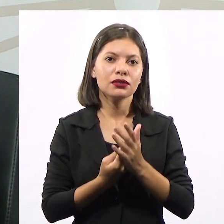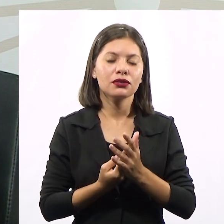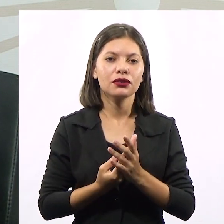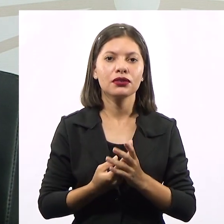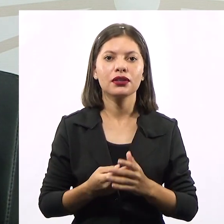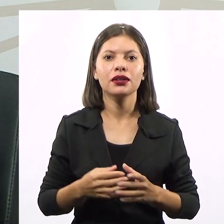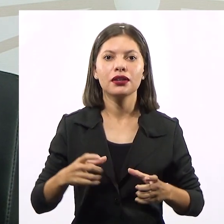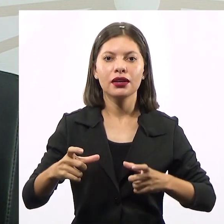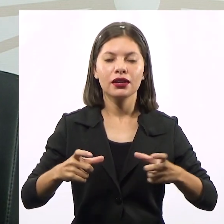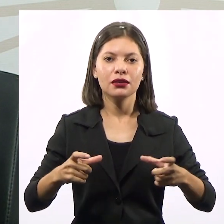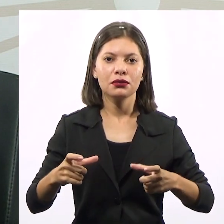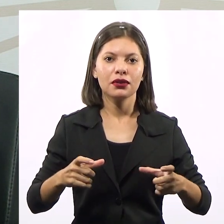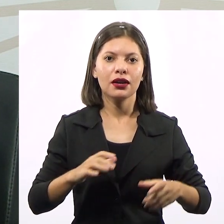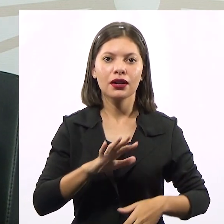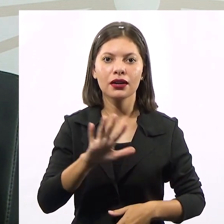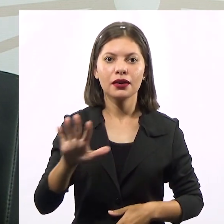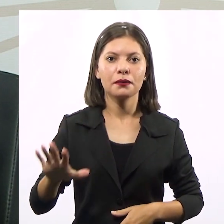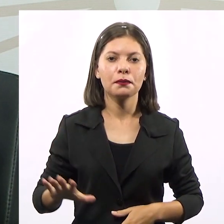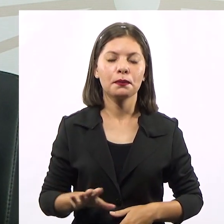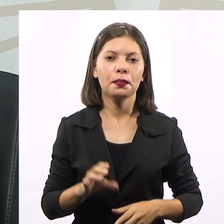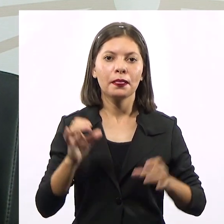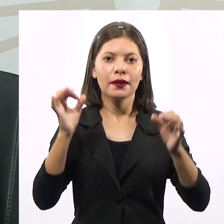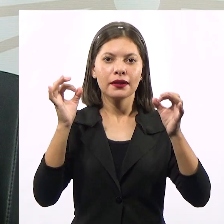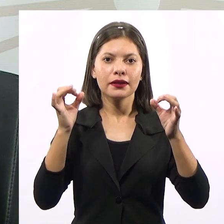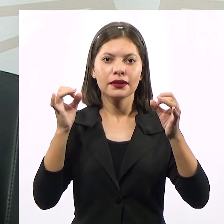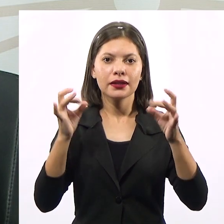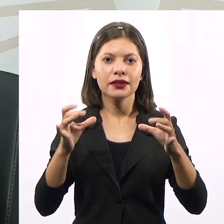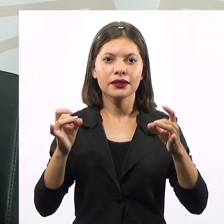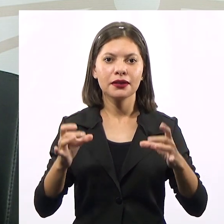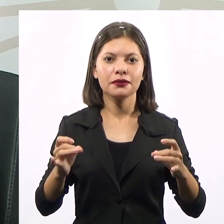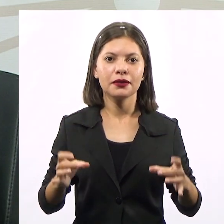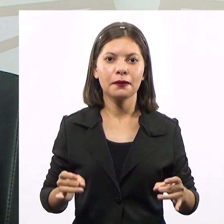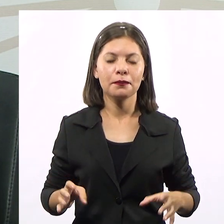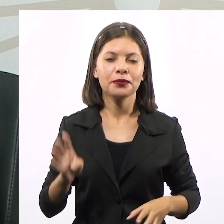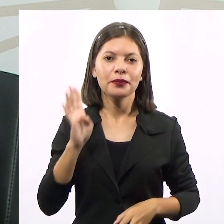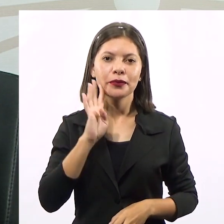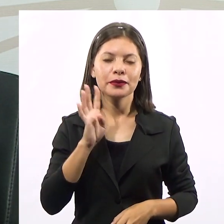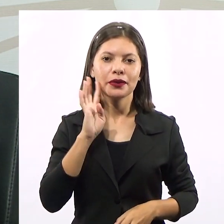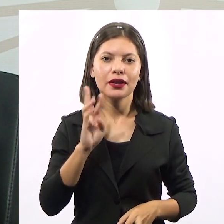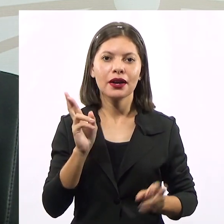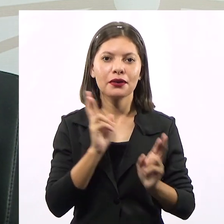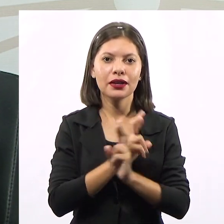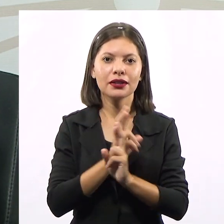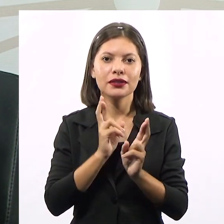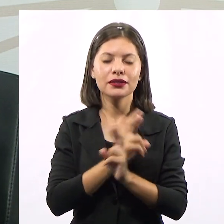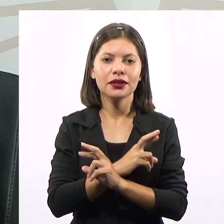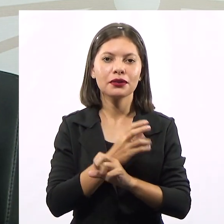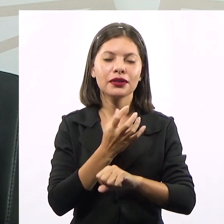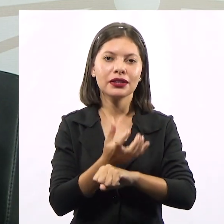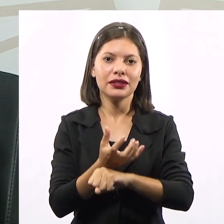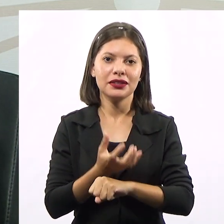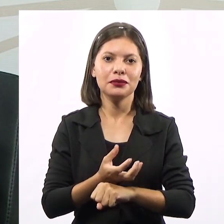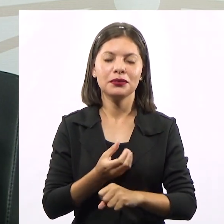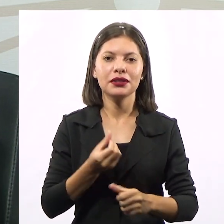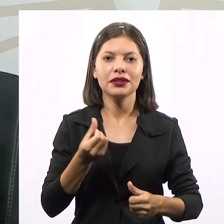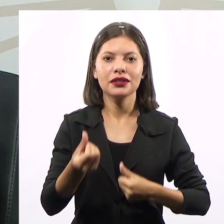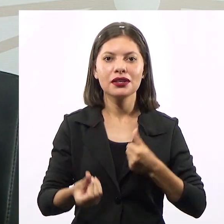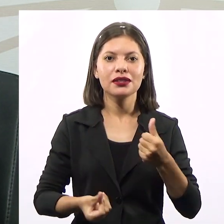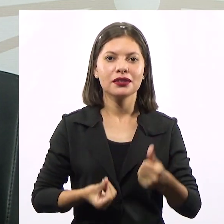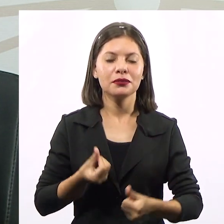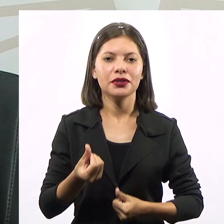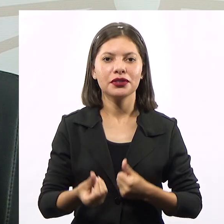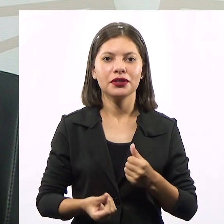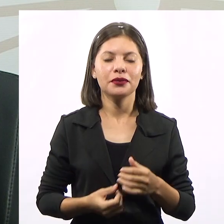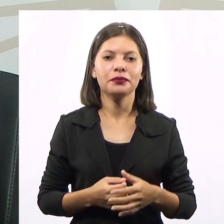naquela escola, naquele ambiente e aprender a descrever. Então, isso vai ser muito legal, essa relação entre as